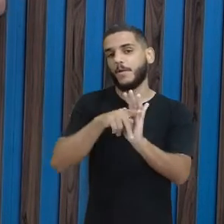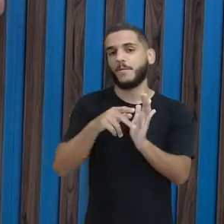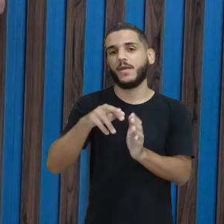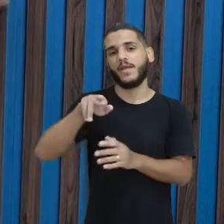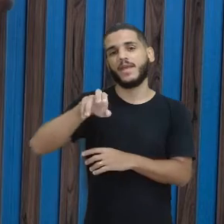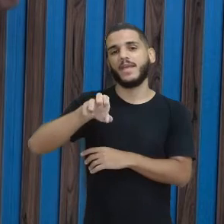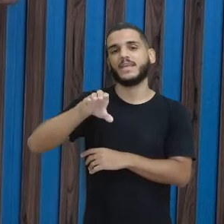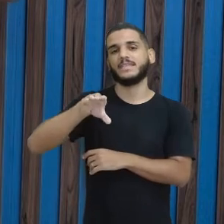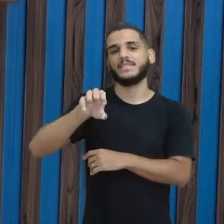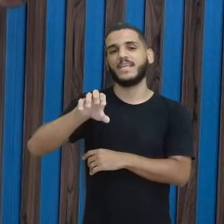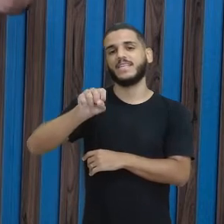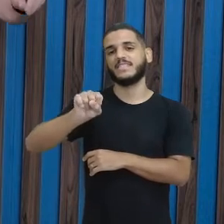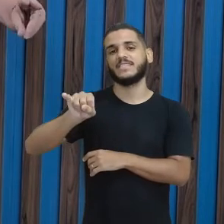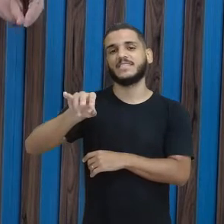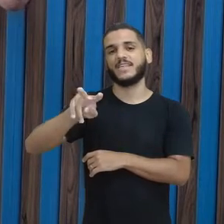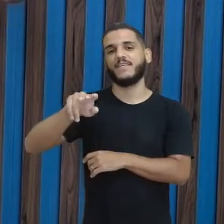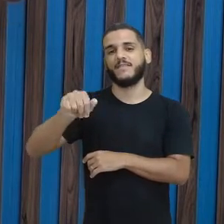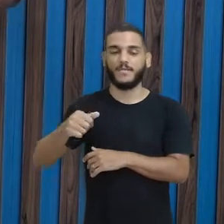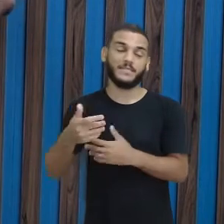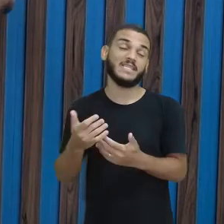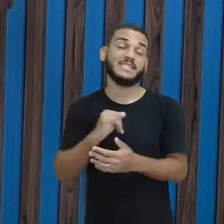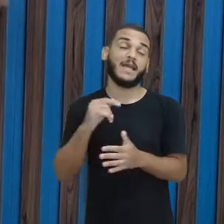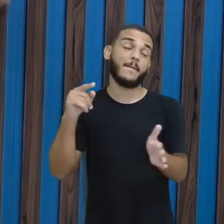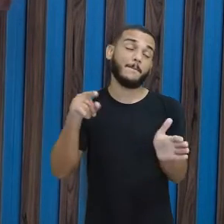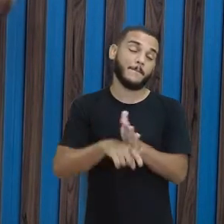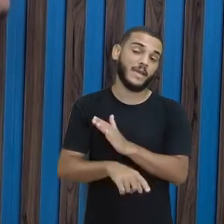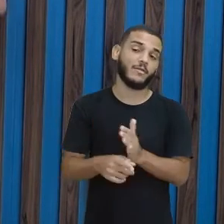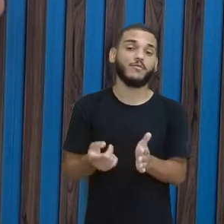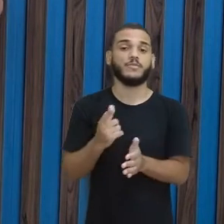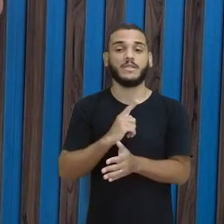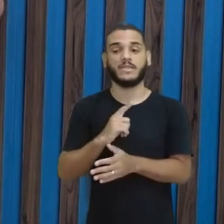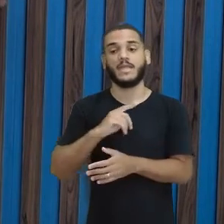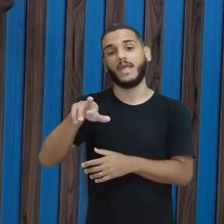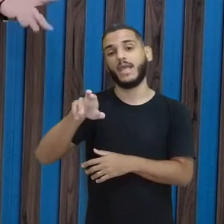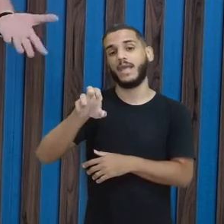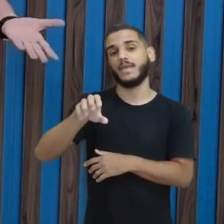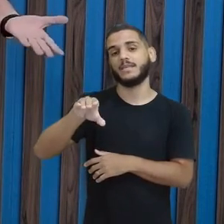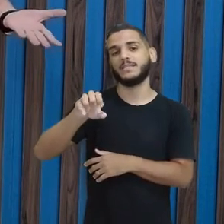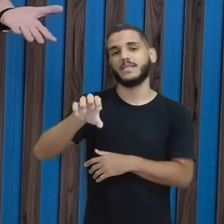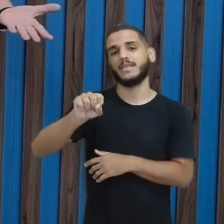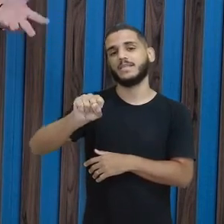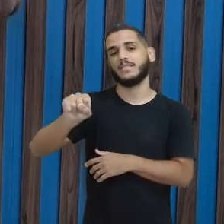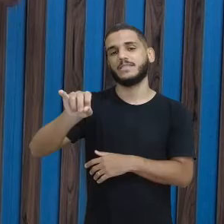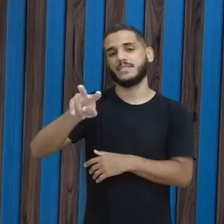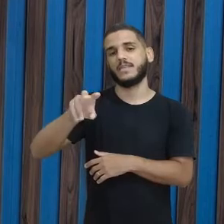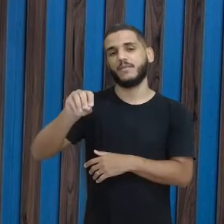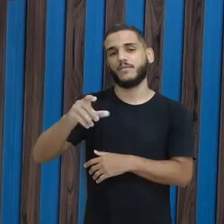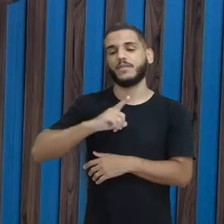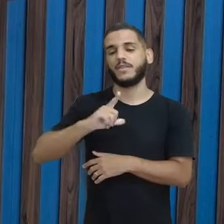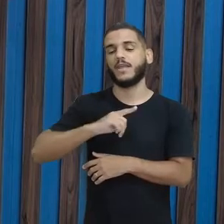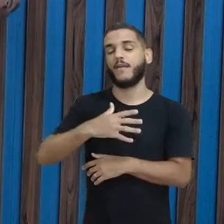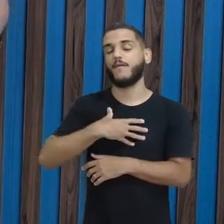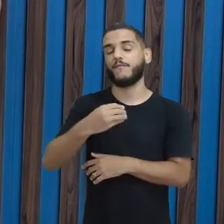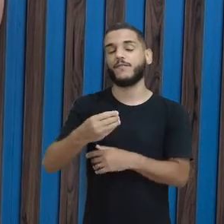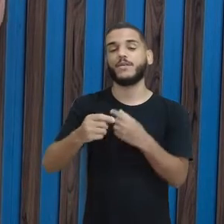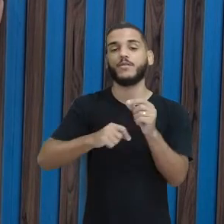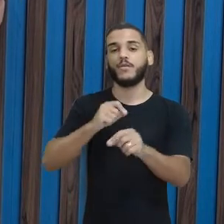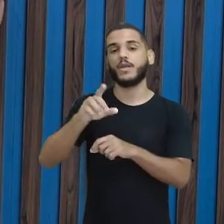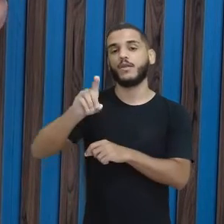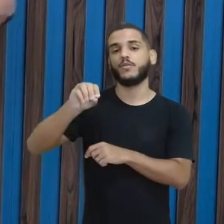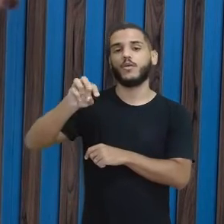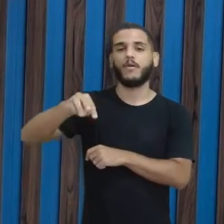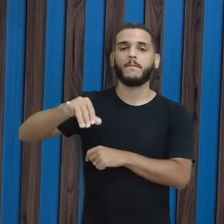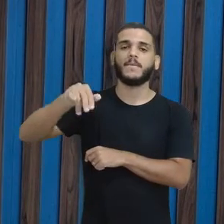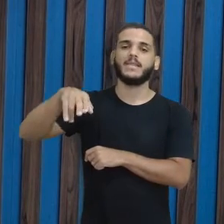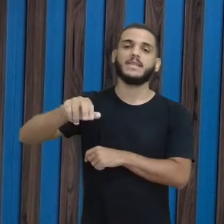fosse assim, o casal recessivo com recessivo, qual é a chance que ele tem de um filho dominante? 0. Porque recessivo com recessivo nunca teria dominante.